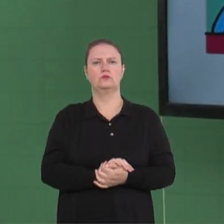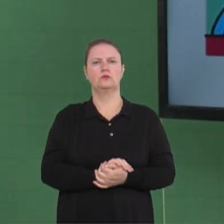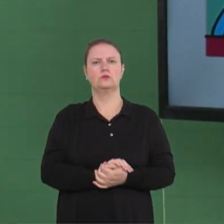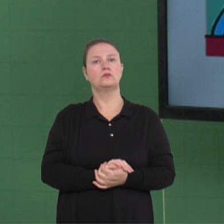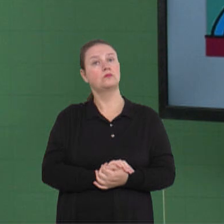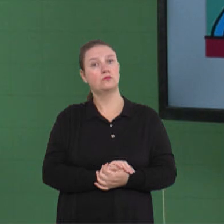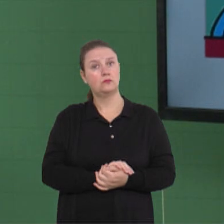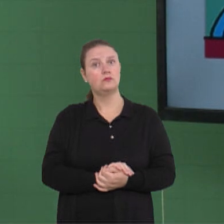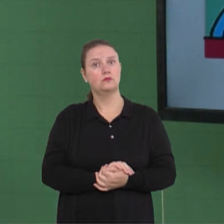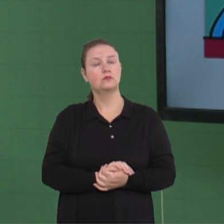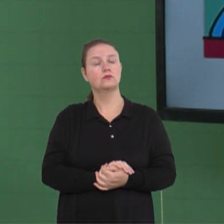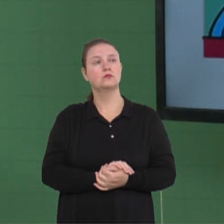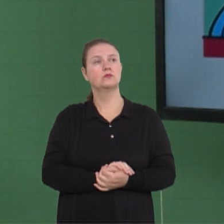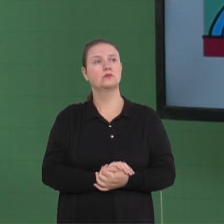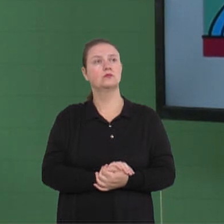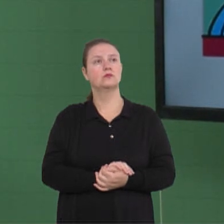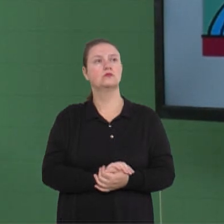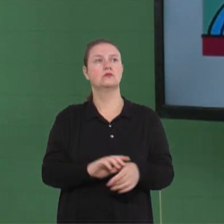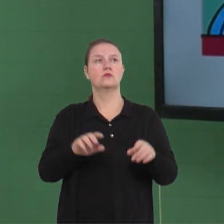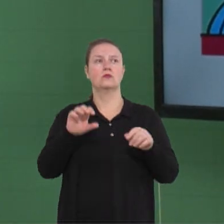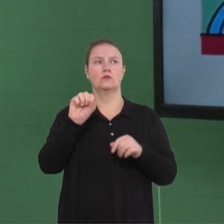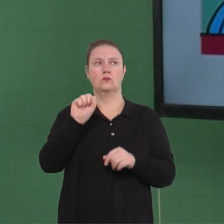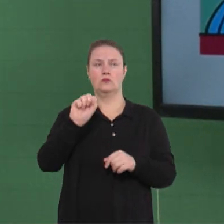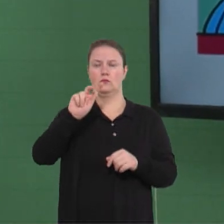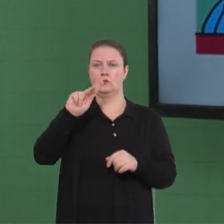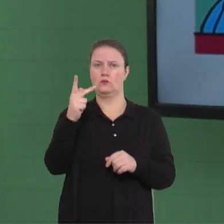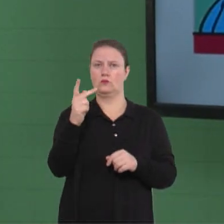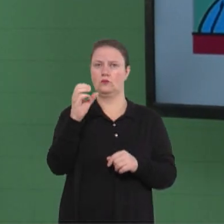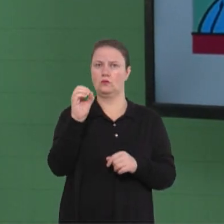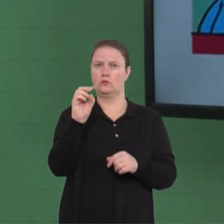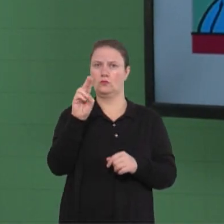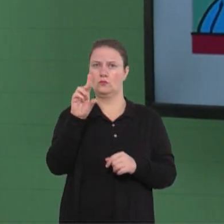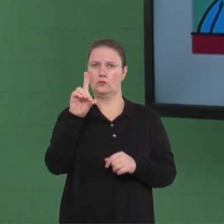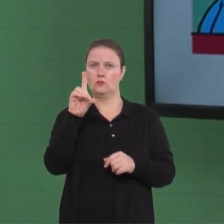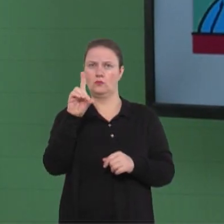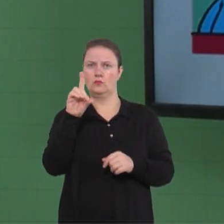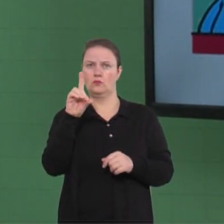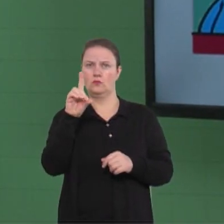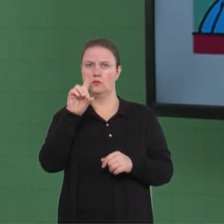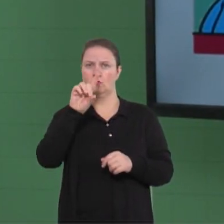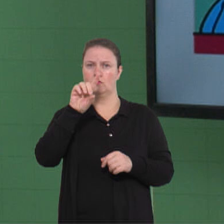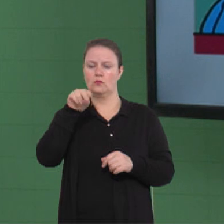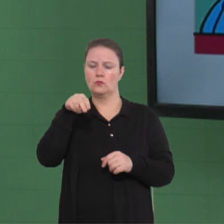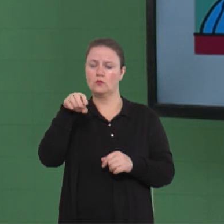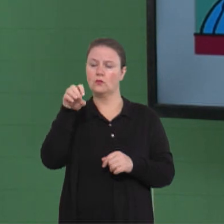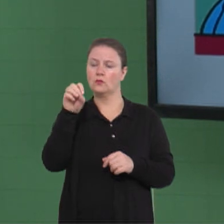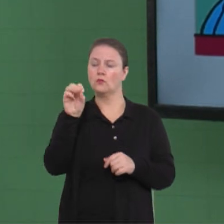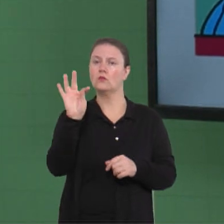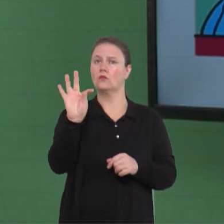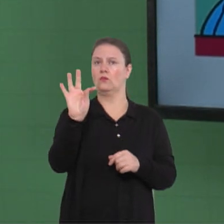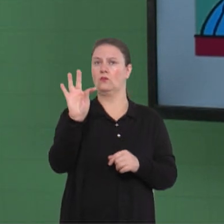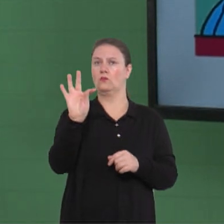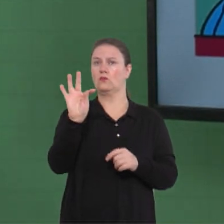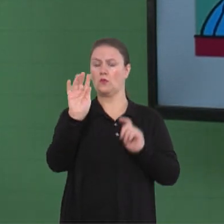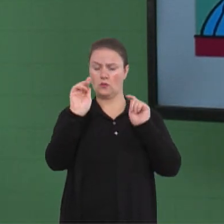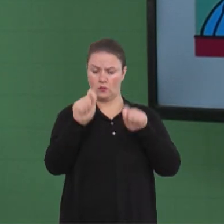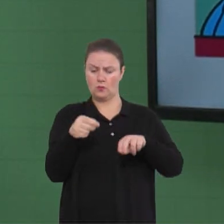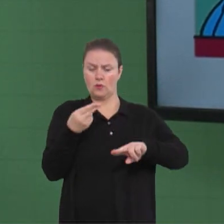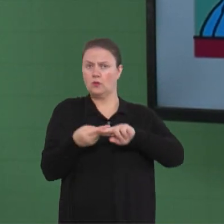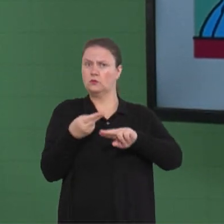é a mesma coisa que o estudante só que o show né ele é uma abreviação então uma outra